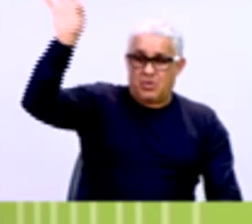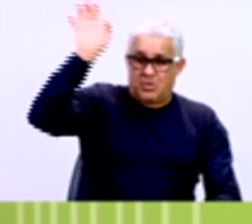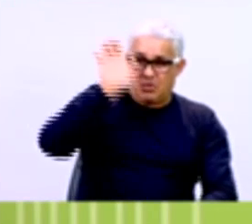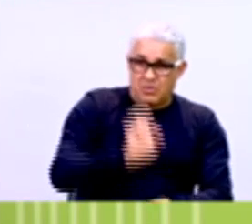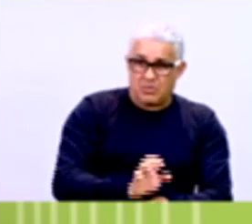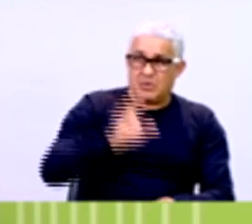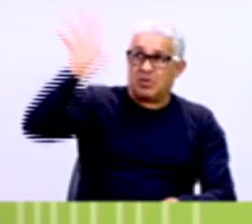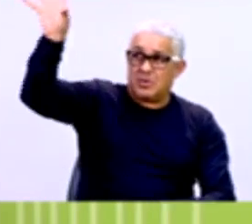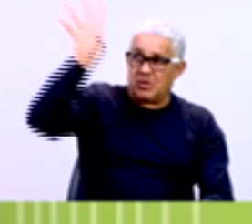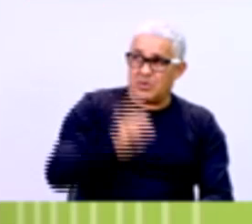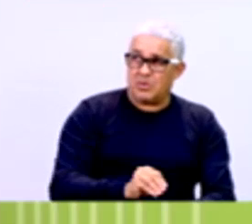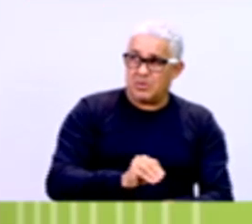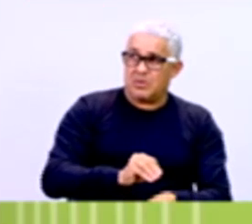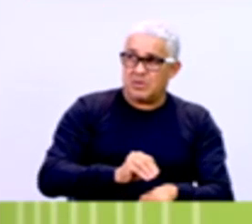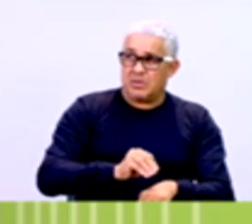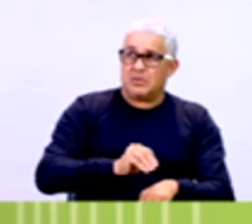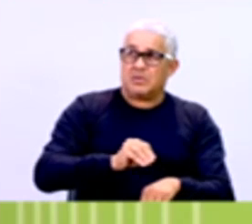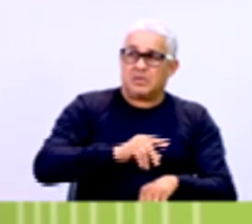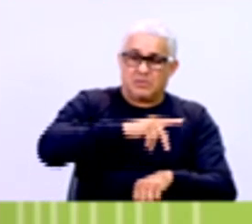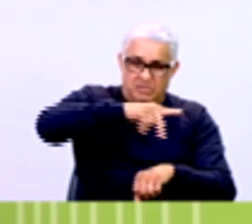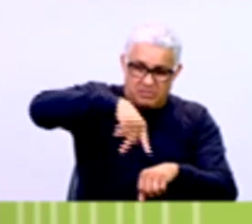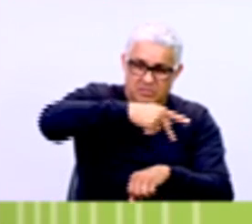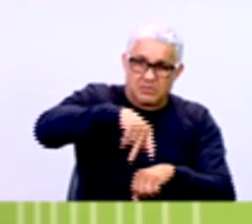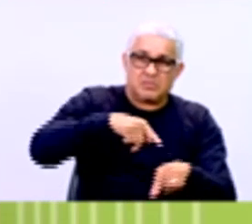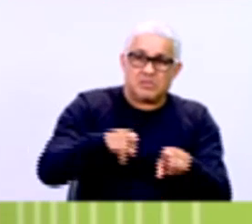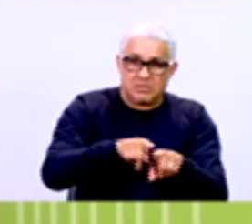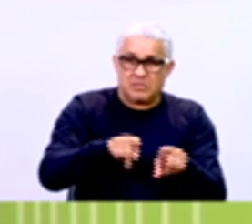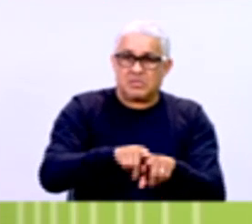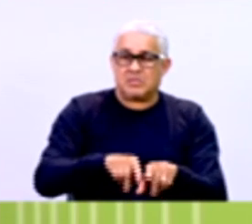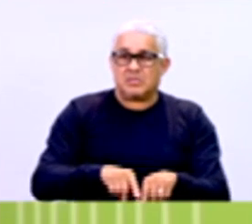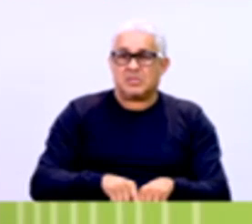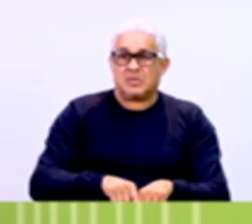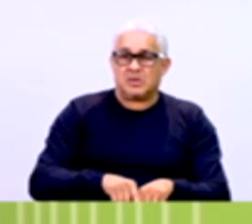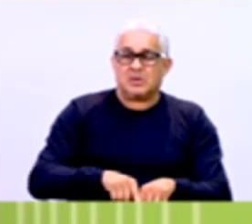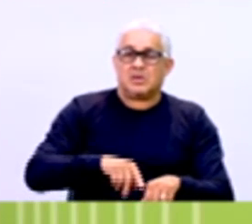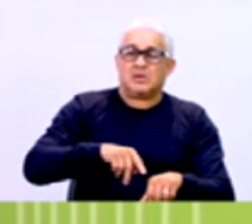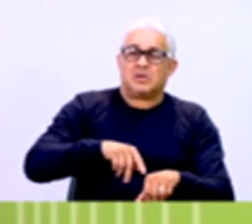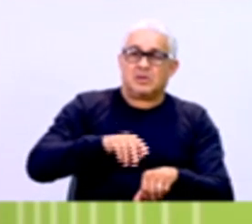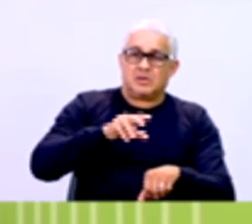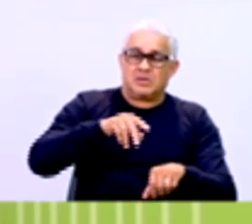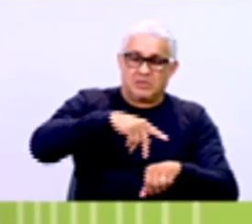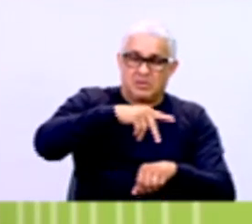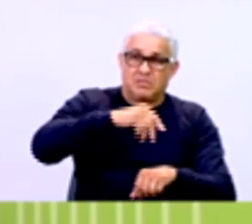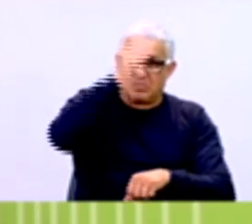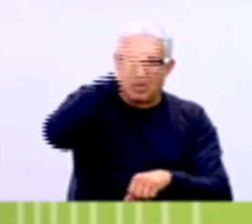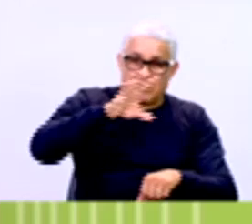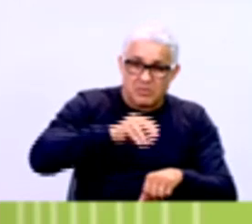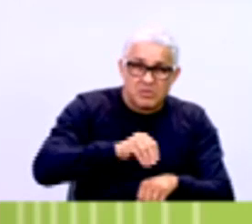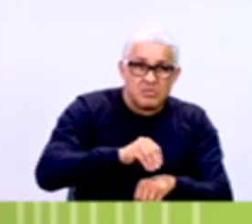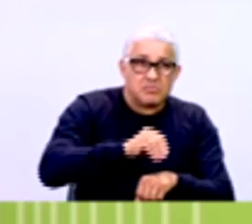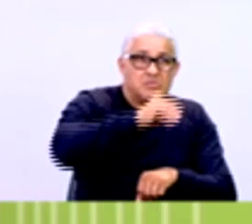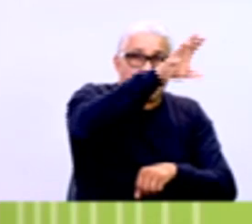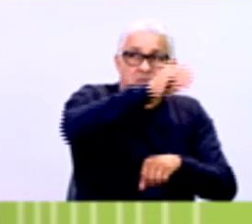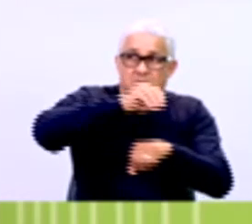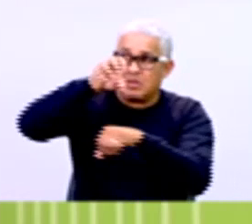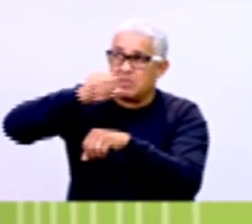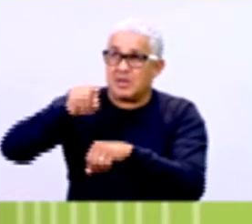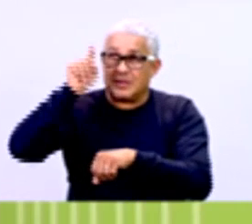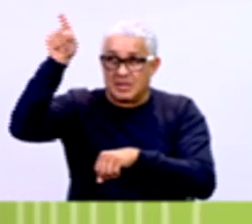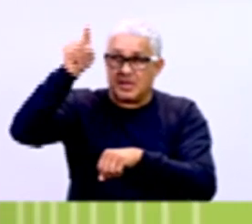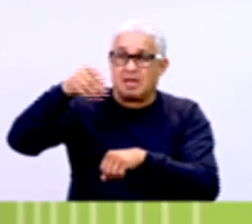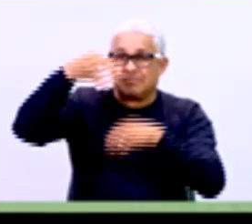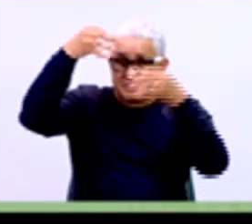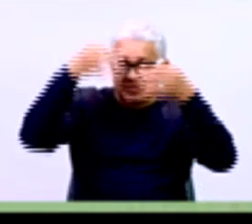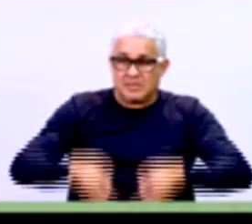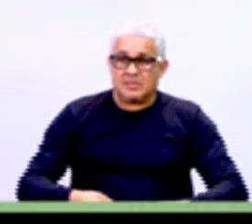outros locais, para outros países. E lá eles vão dar a destinação correta desse material. Tá certo? Vamos...